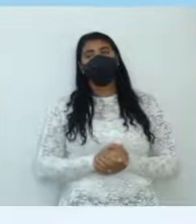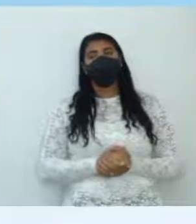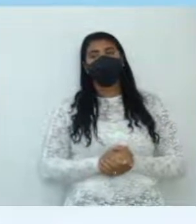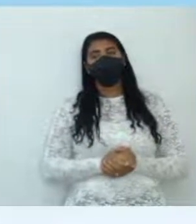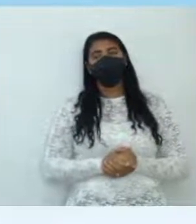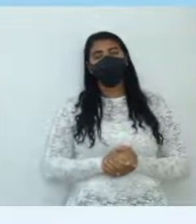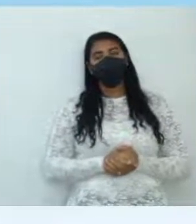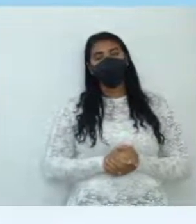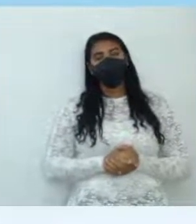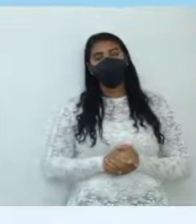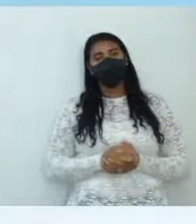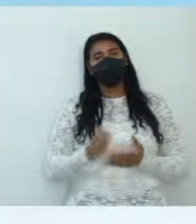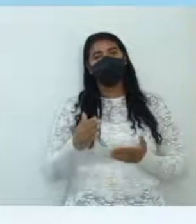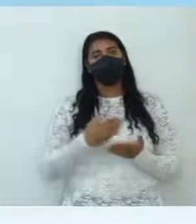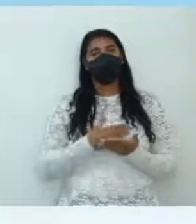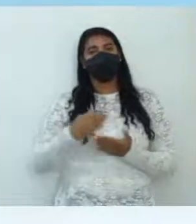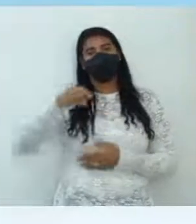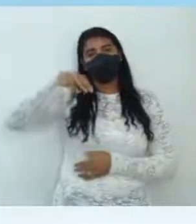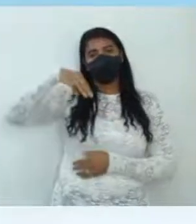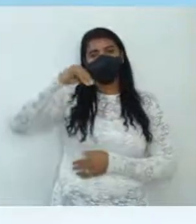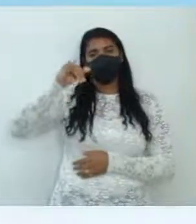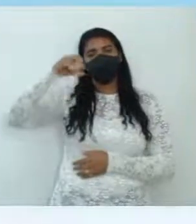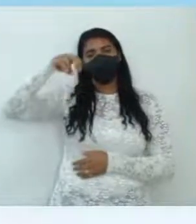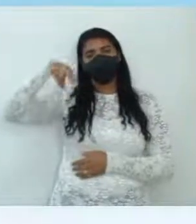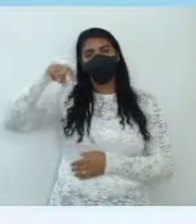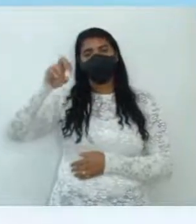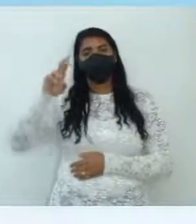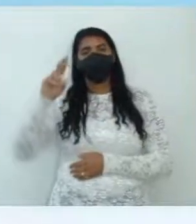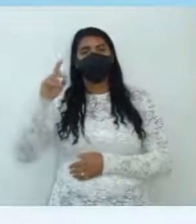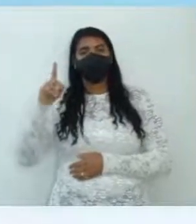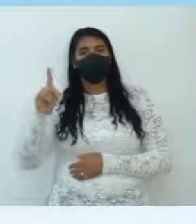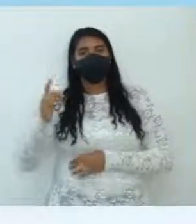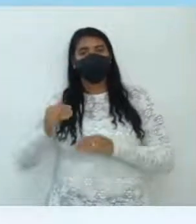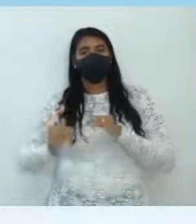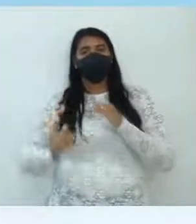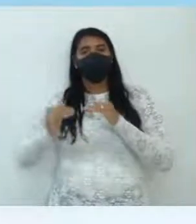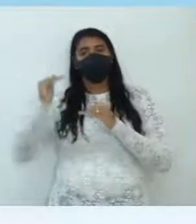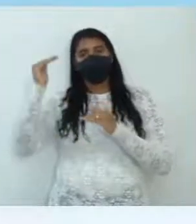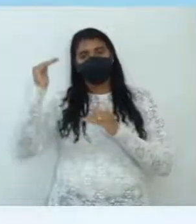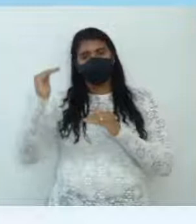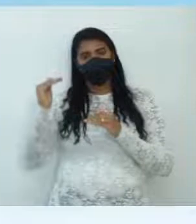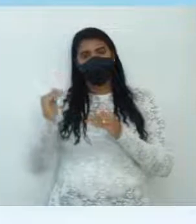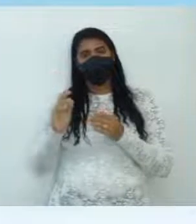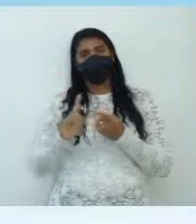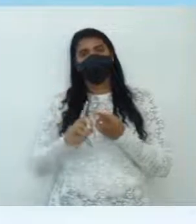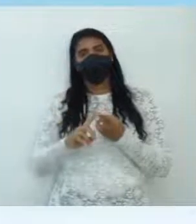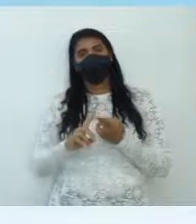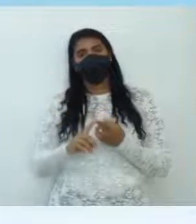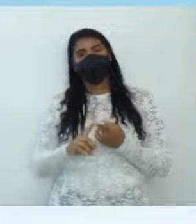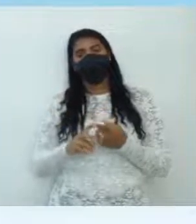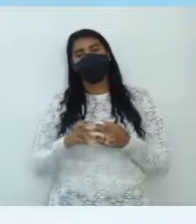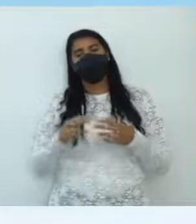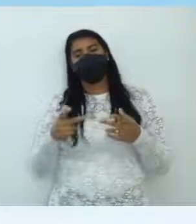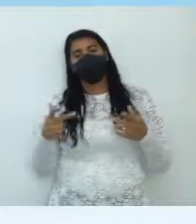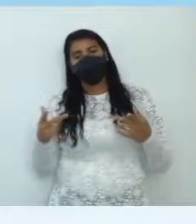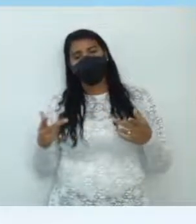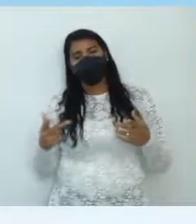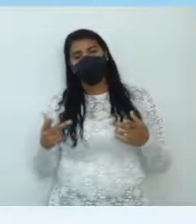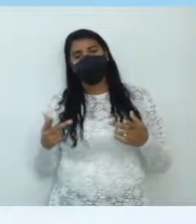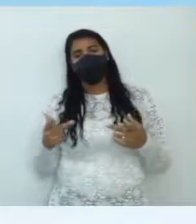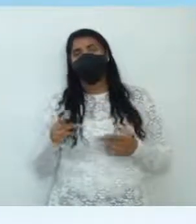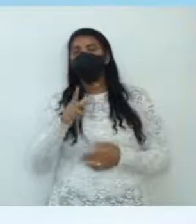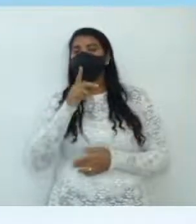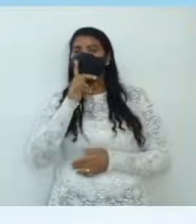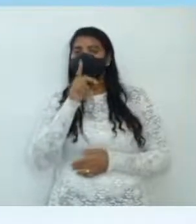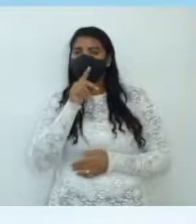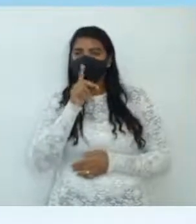principais impactos da mineração vão ser o aumento da turbidez e a variação da qualidade da